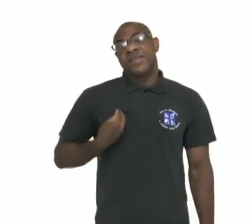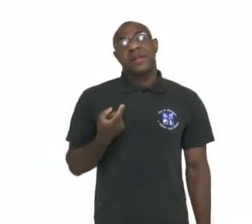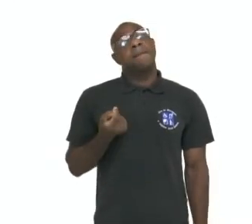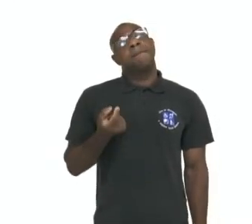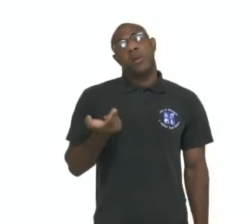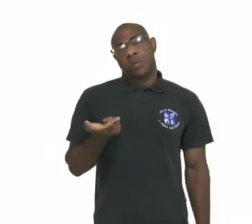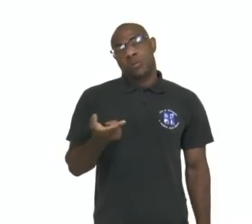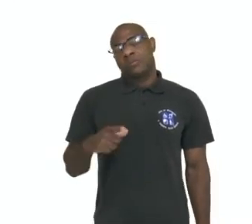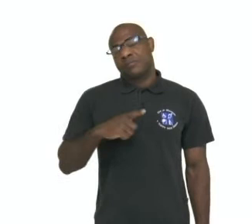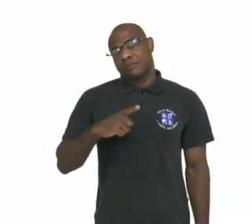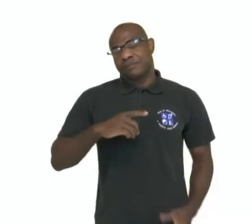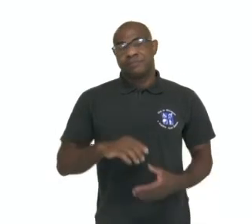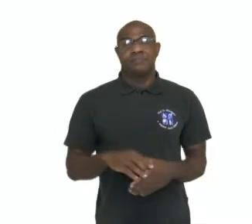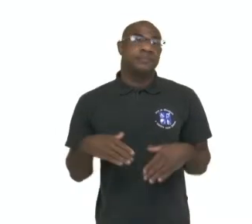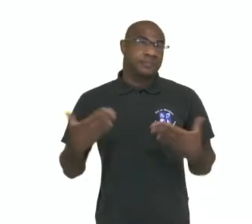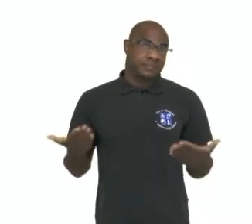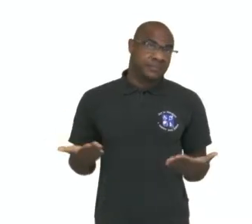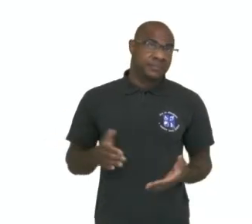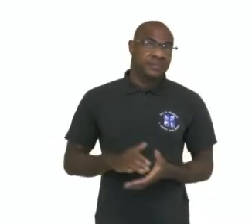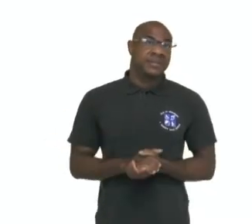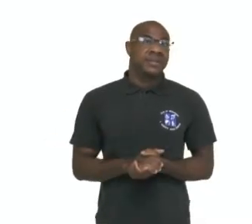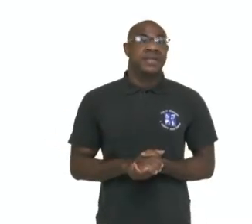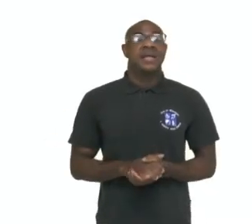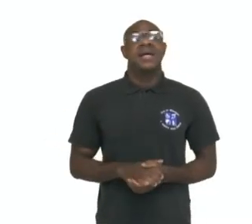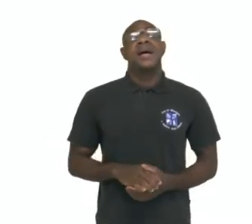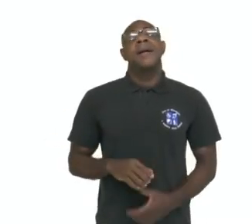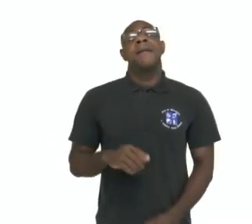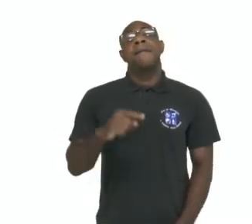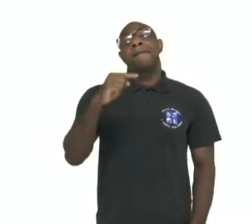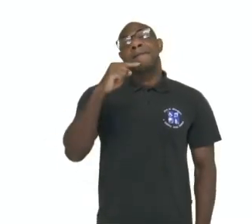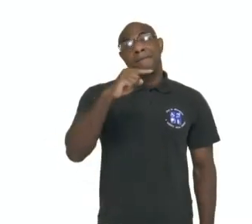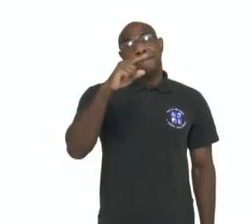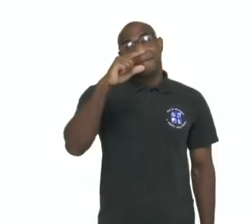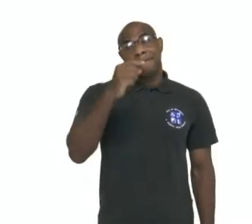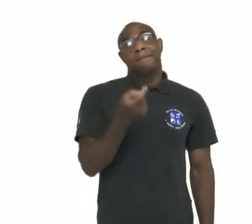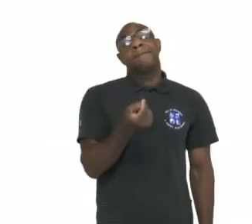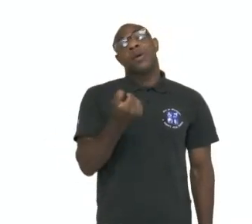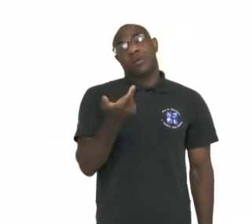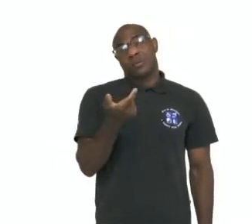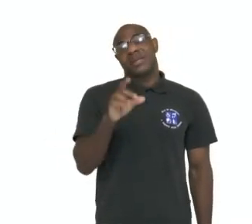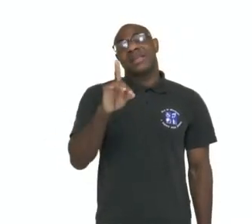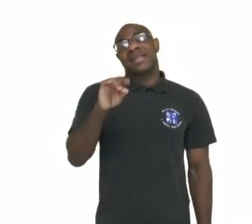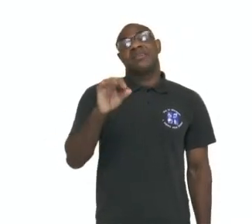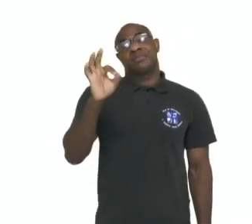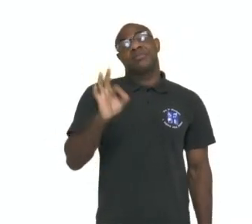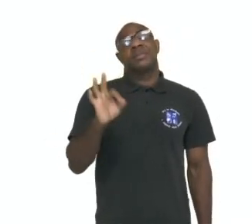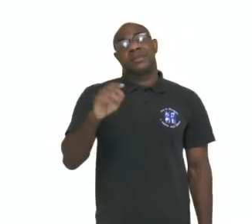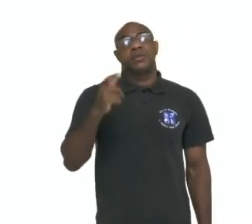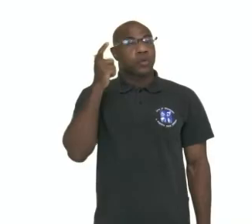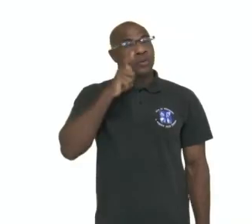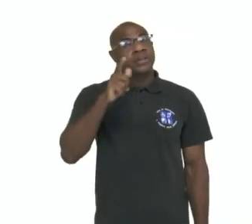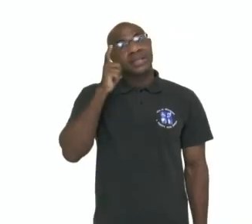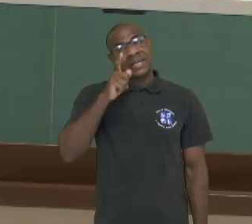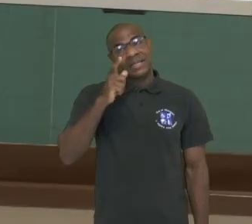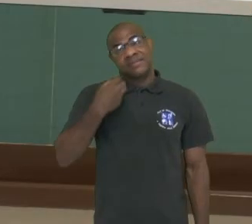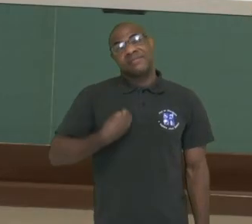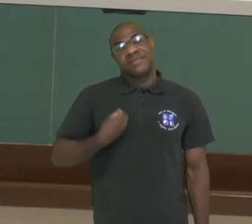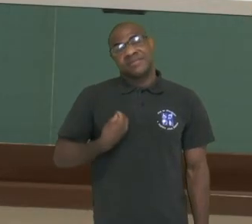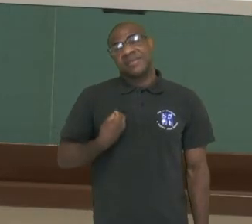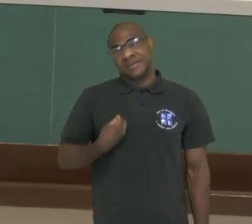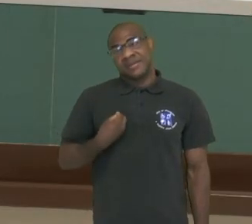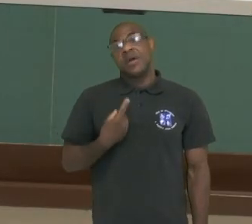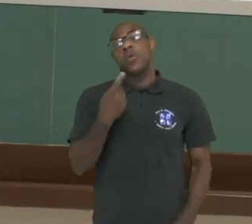vida, sendo que menos de 10% conseguem sobreviver até 1 ano depois